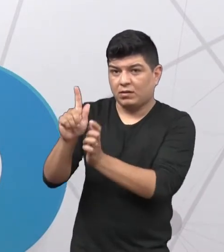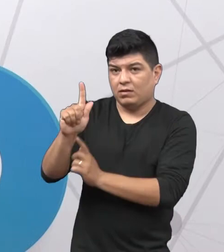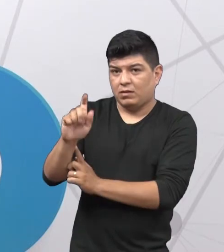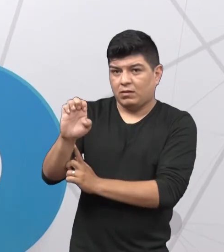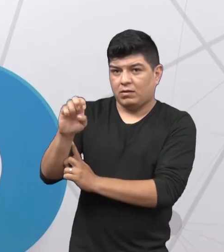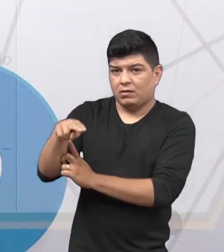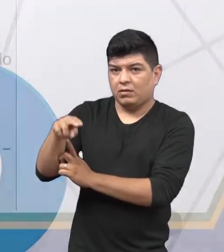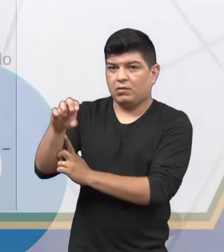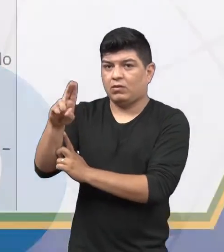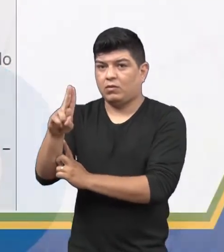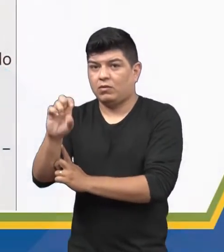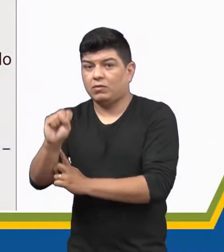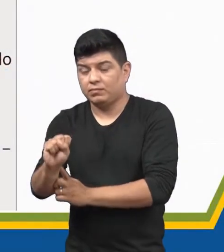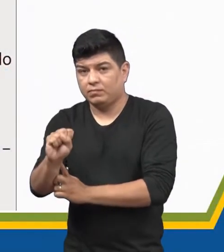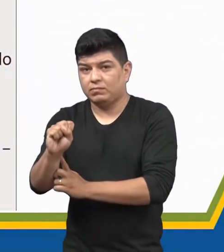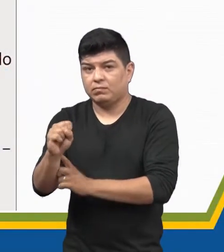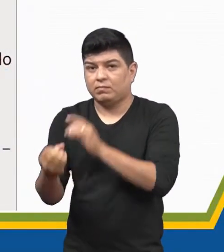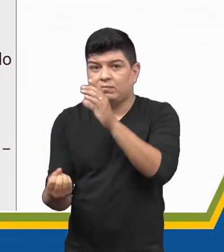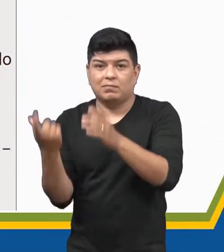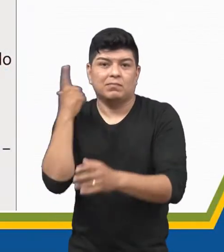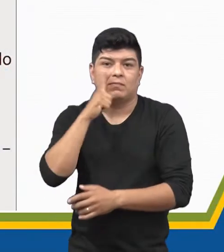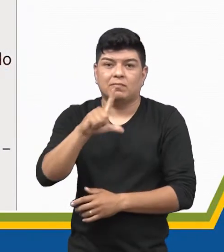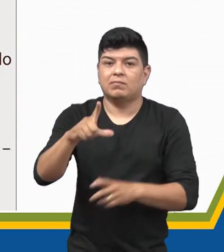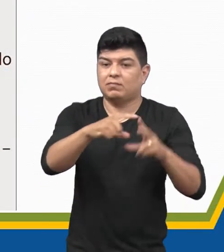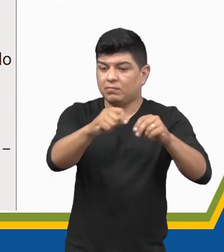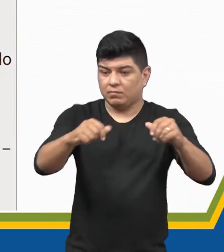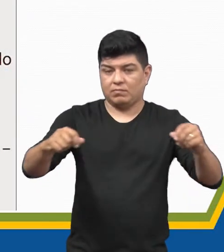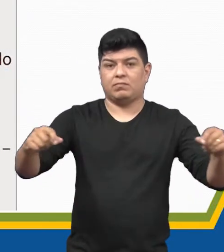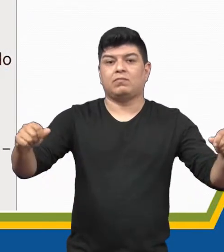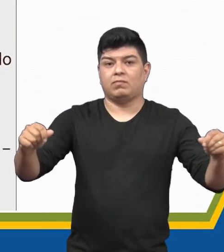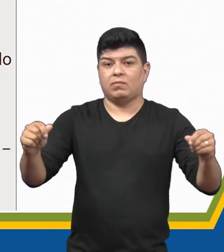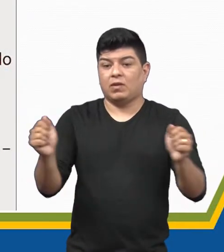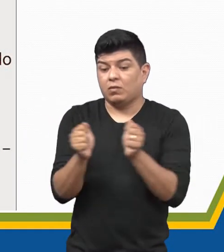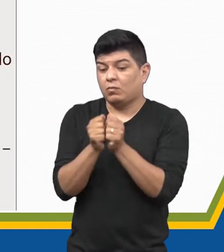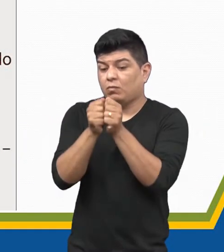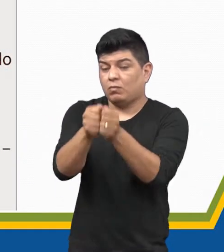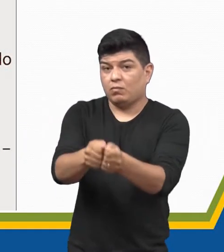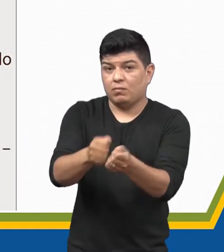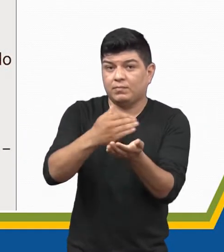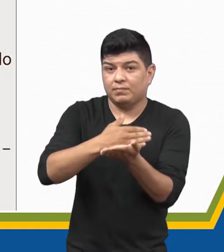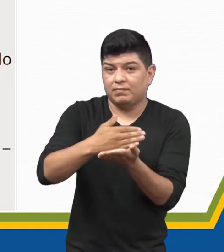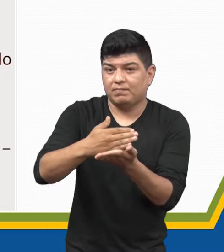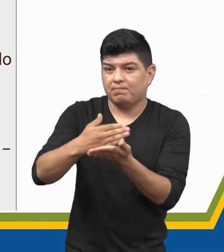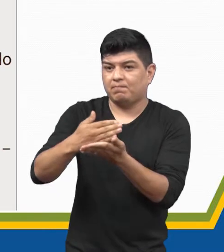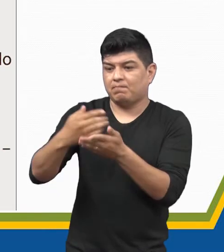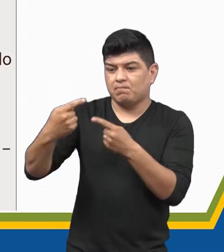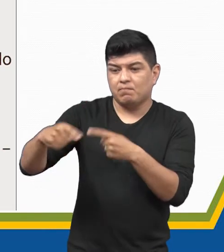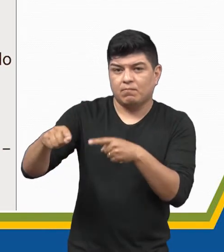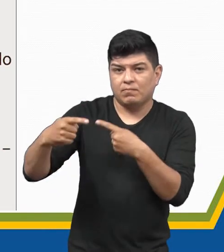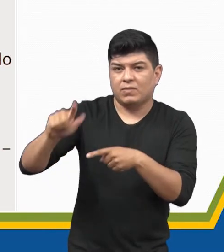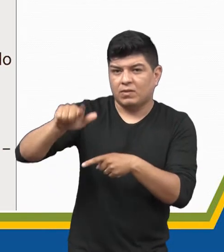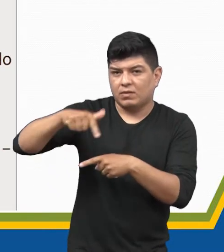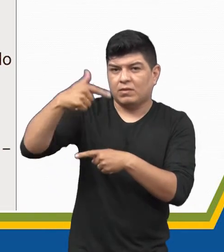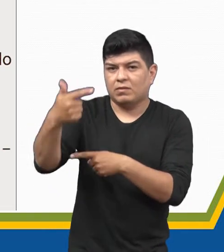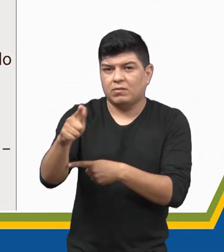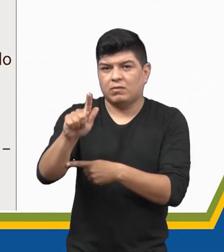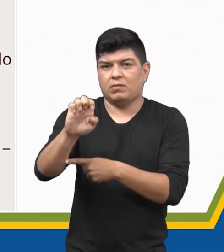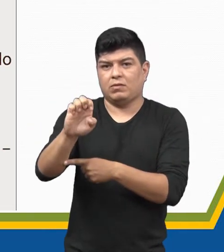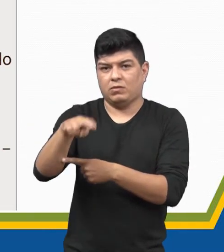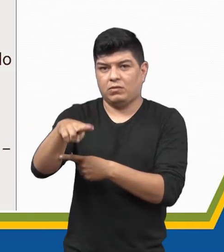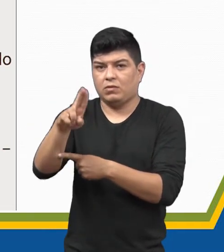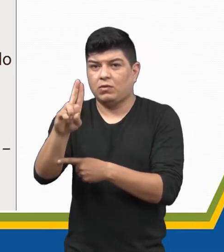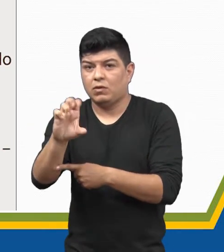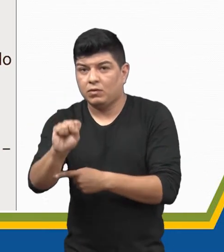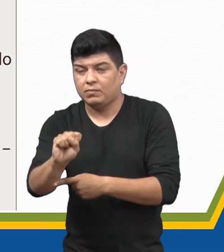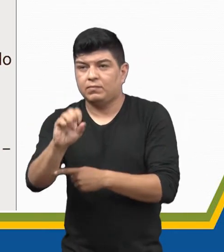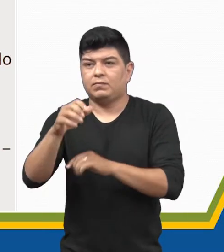conquistar essas terras. E aí começaram a unir. A união de gênos para lutar contra outros gênos formaram então as